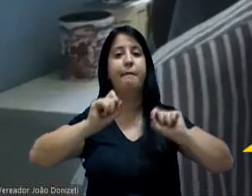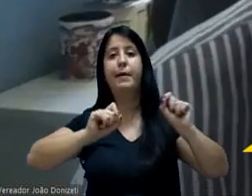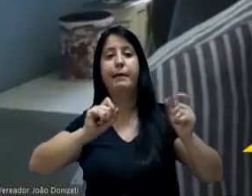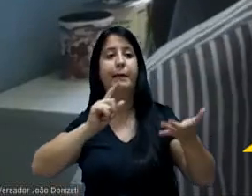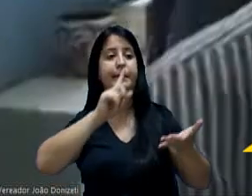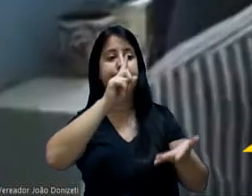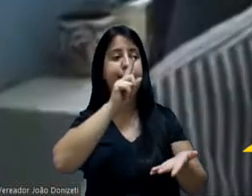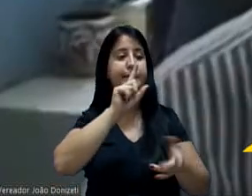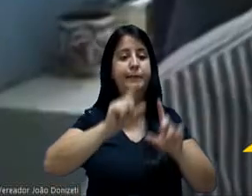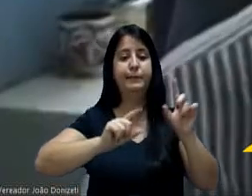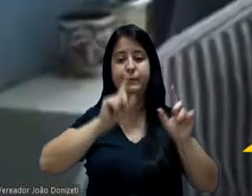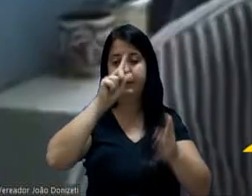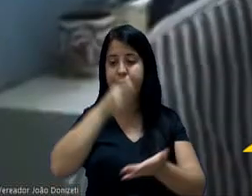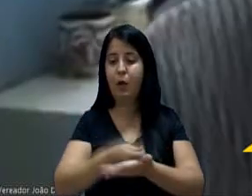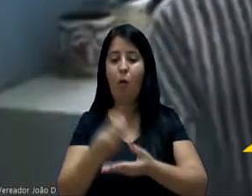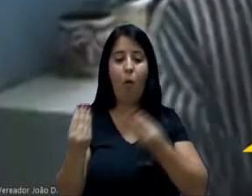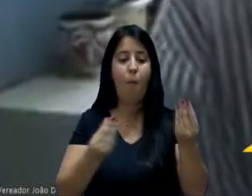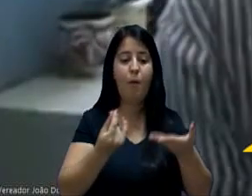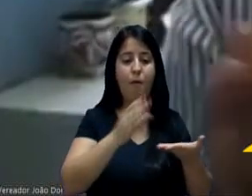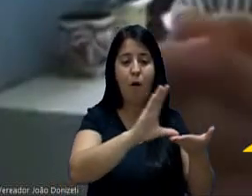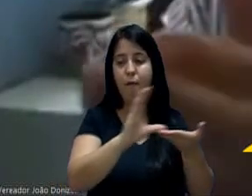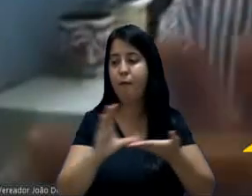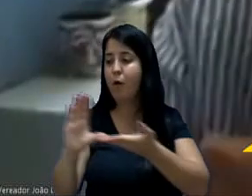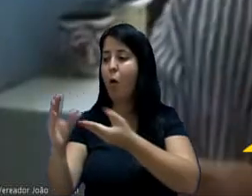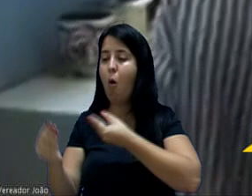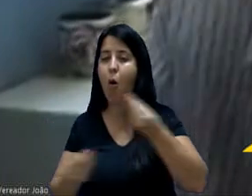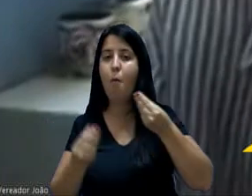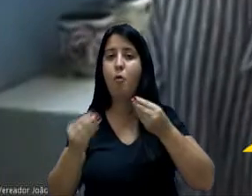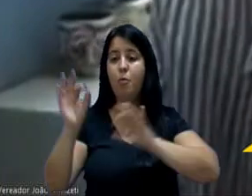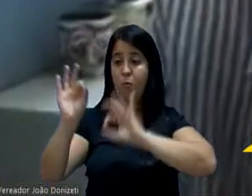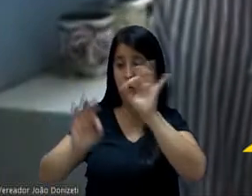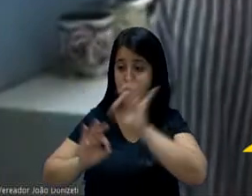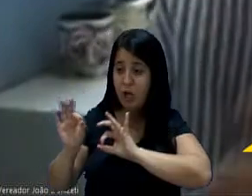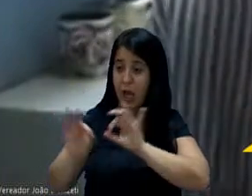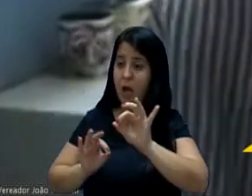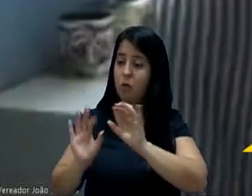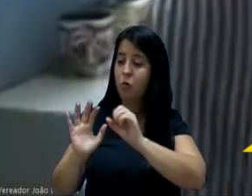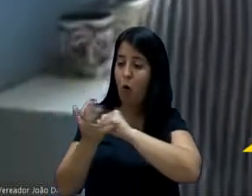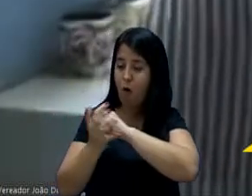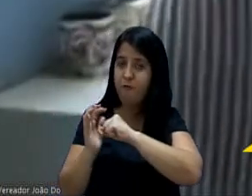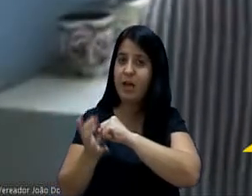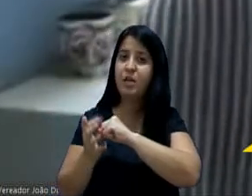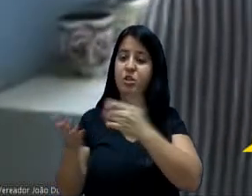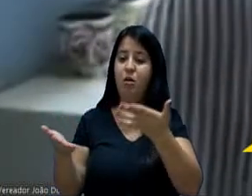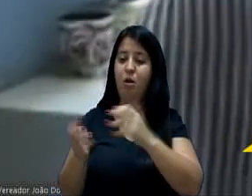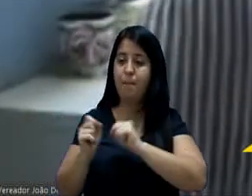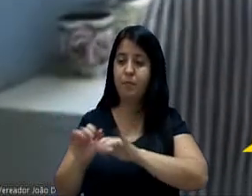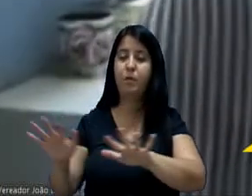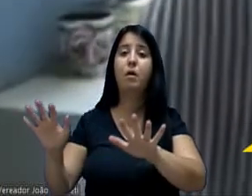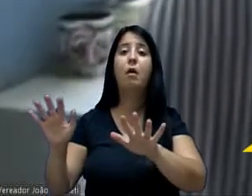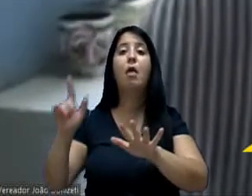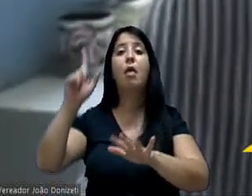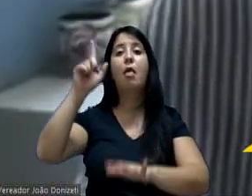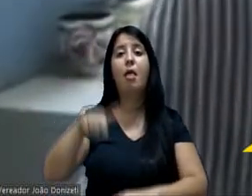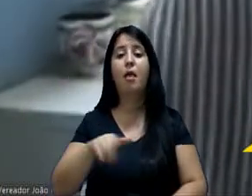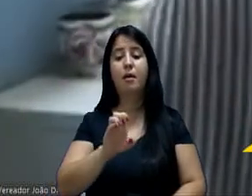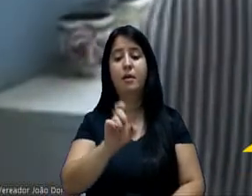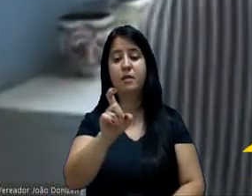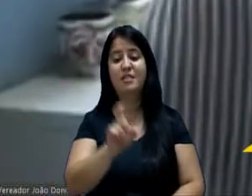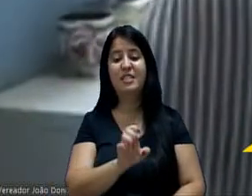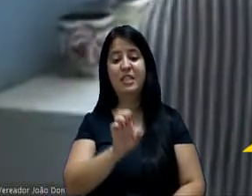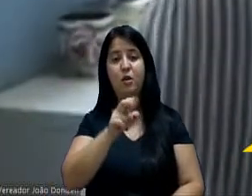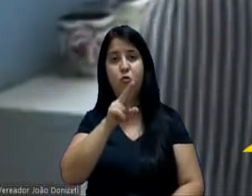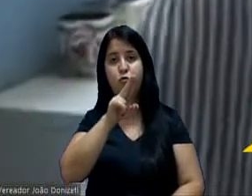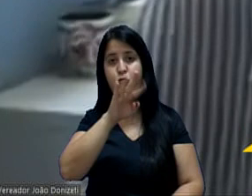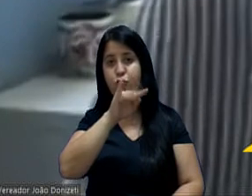que vai investir esse recurso no projeto Covid de pandemia é o Executivo, é a